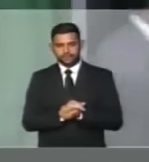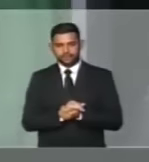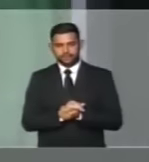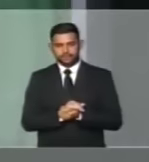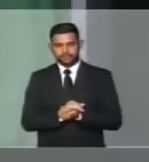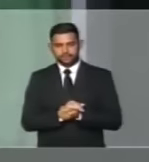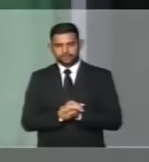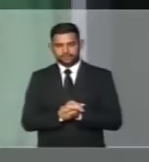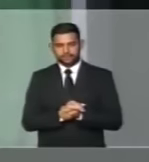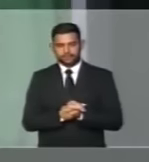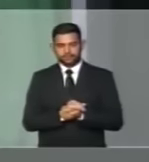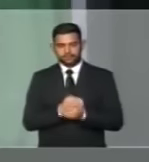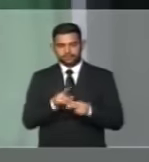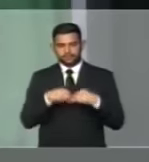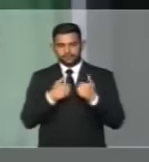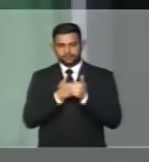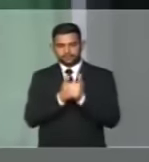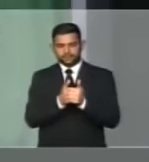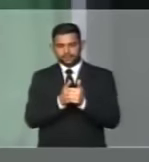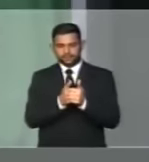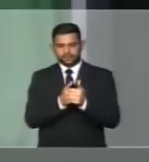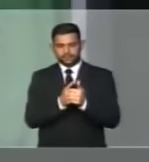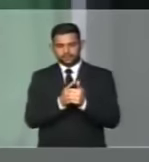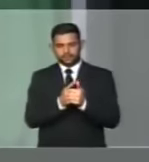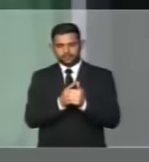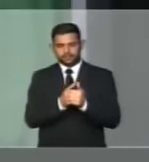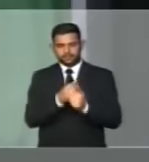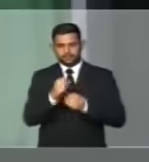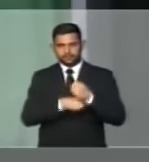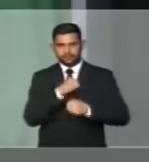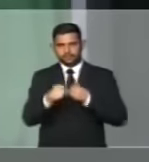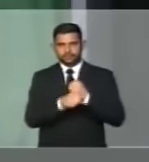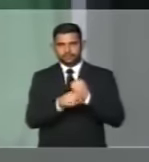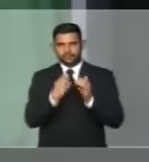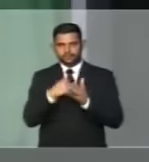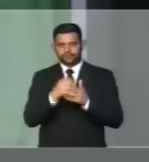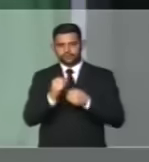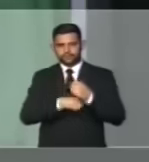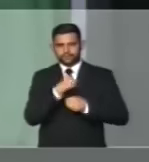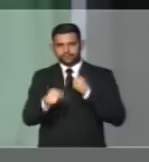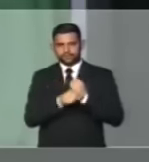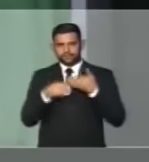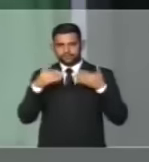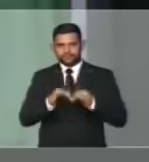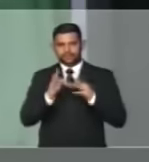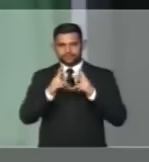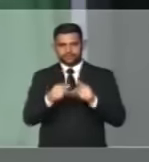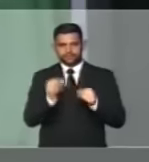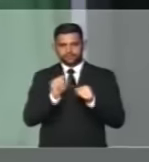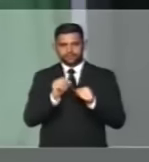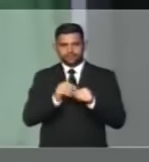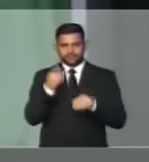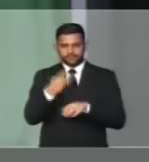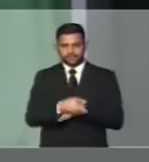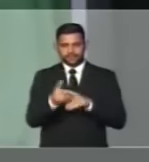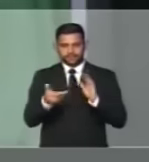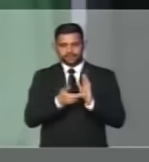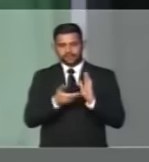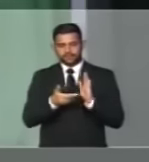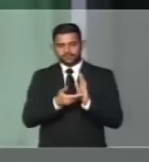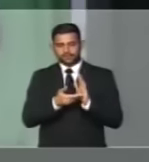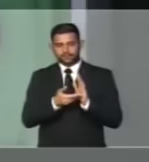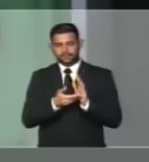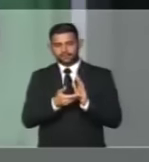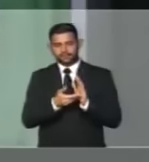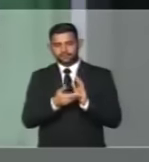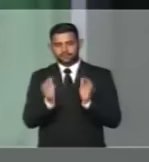Presidente, tem coro, qual é a ordem do dia? Acompanhamos ao longo de todo ano, por parte de todos que fazem essa casa,